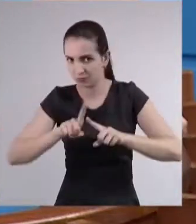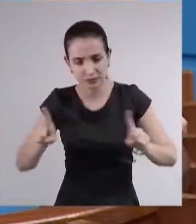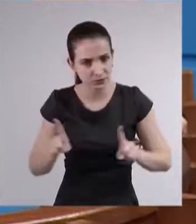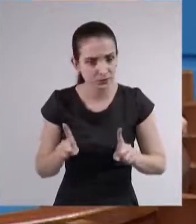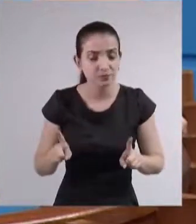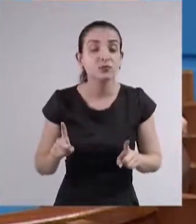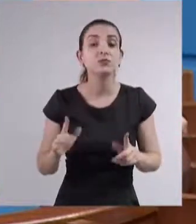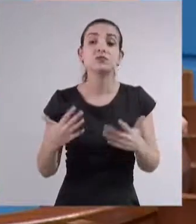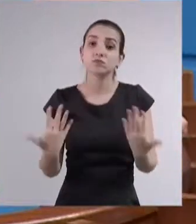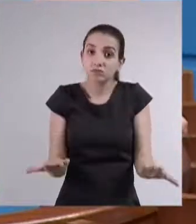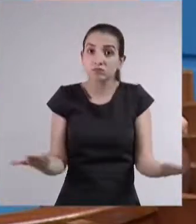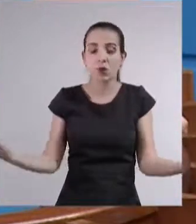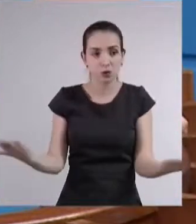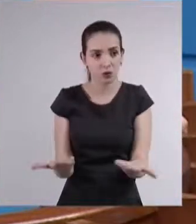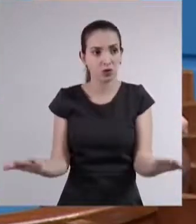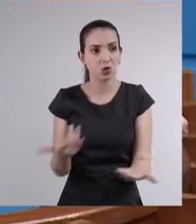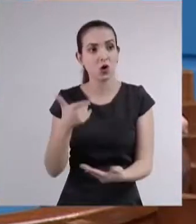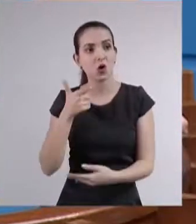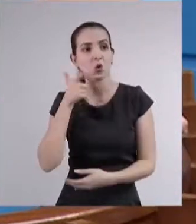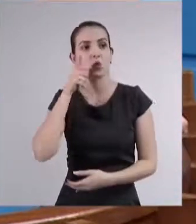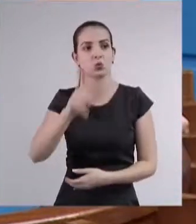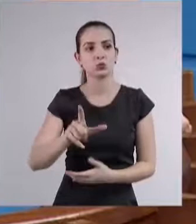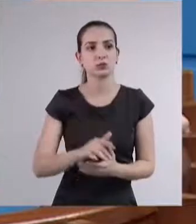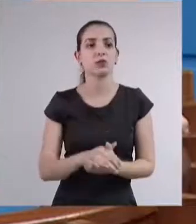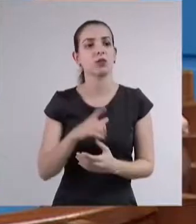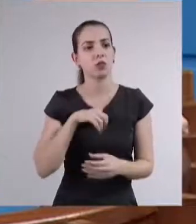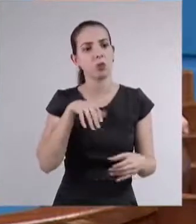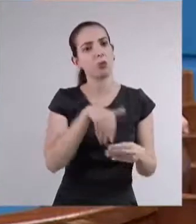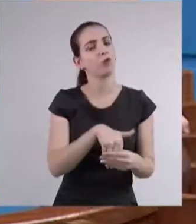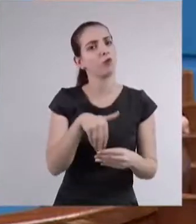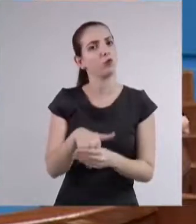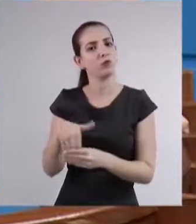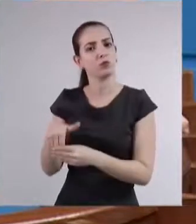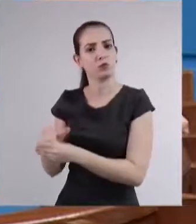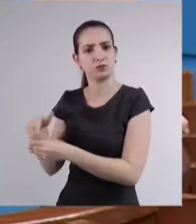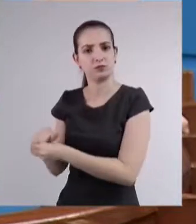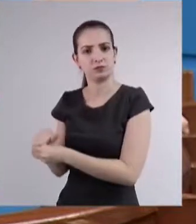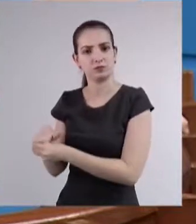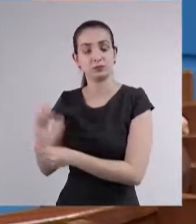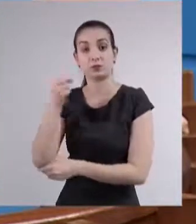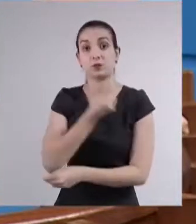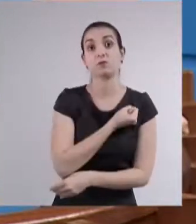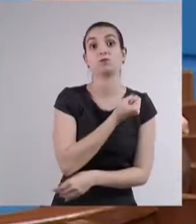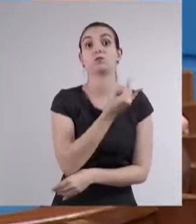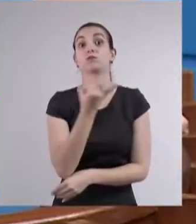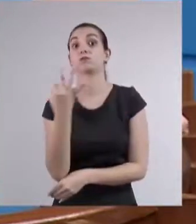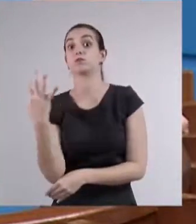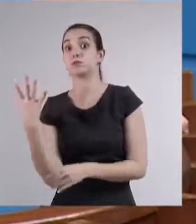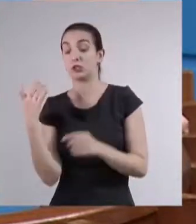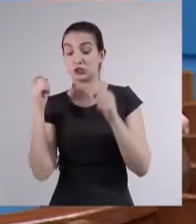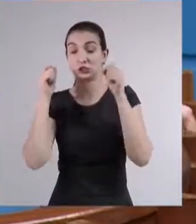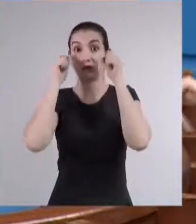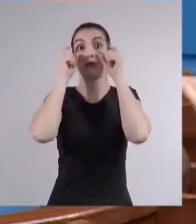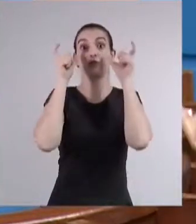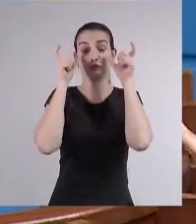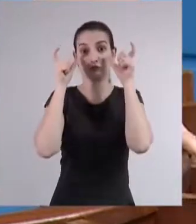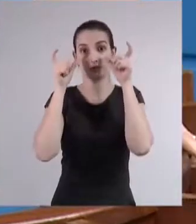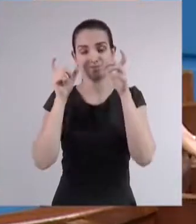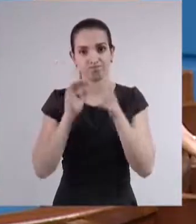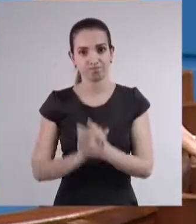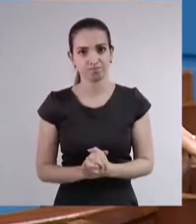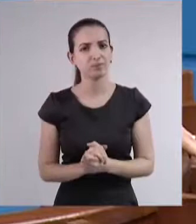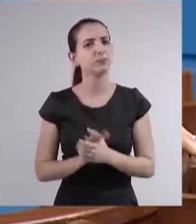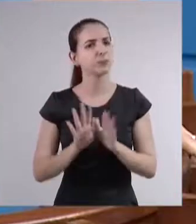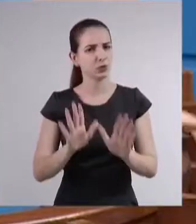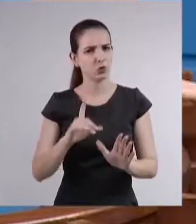você acaba conseguindo uma votação, né, expressiva. Mas o que eu